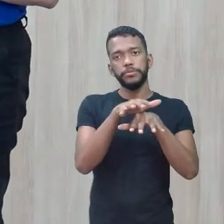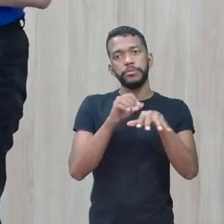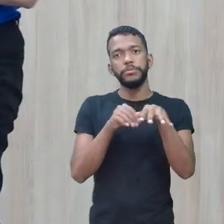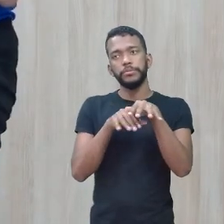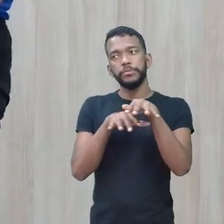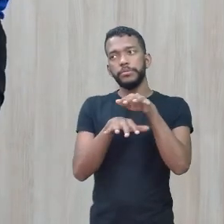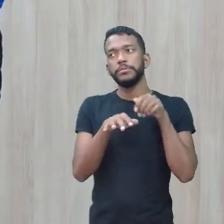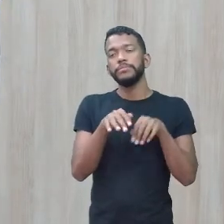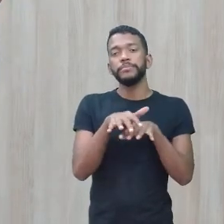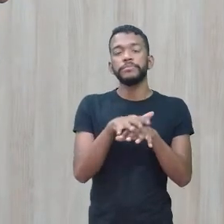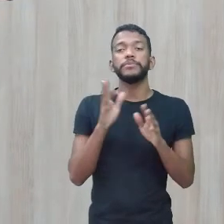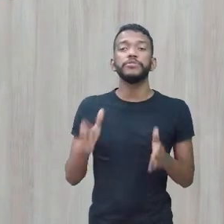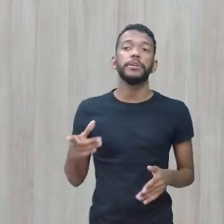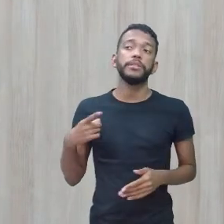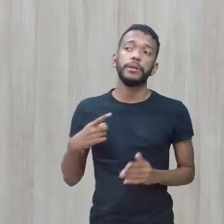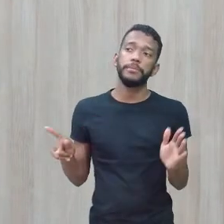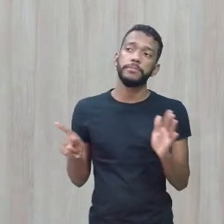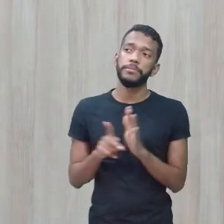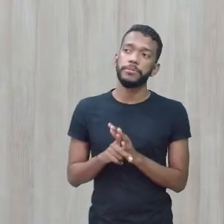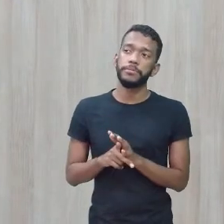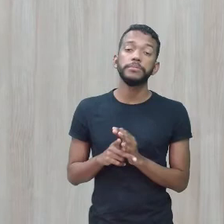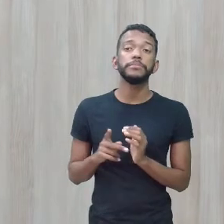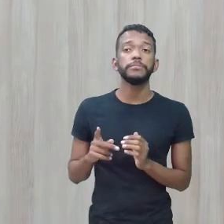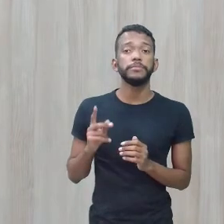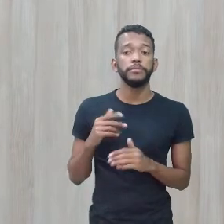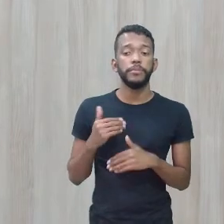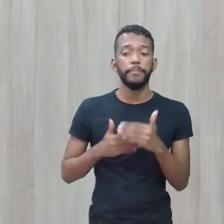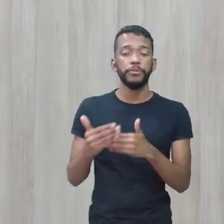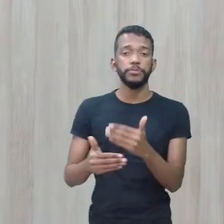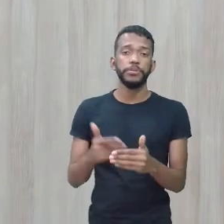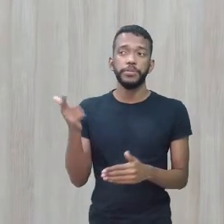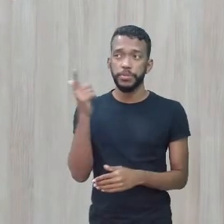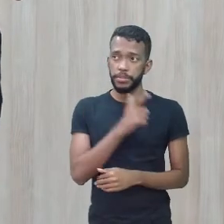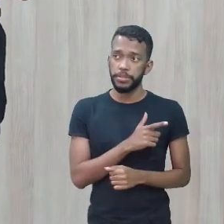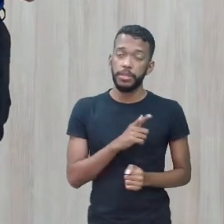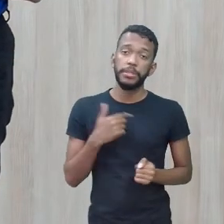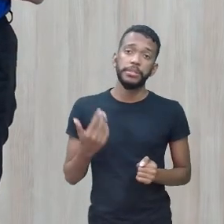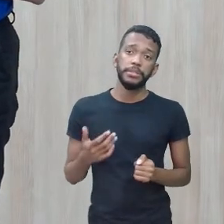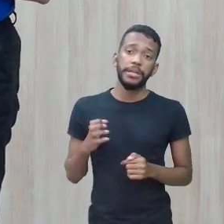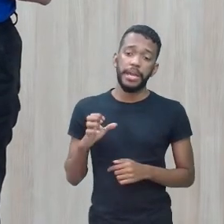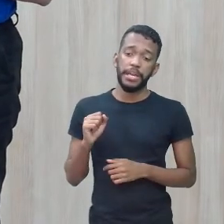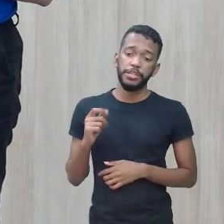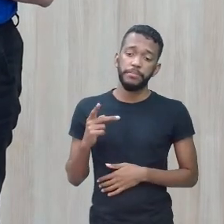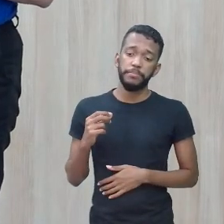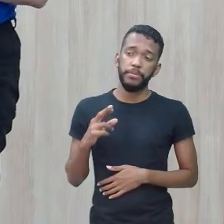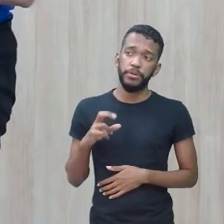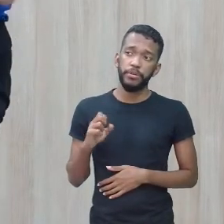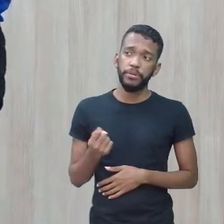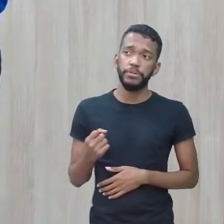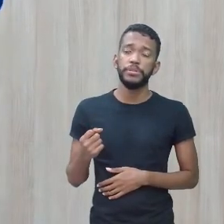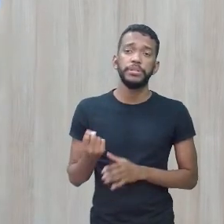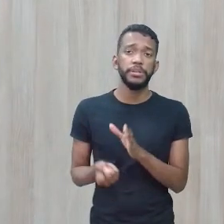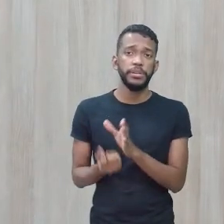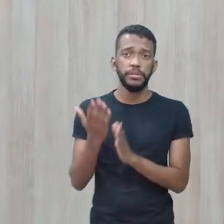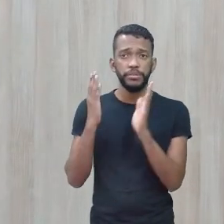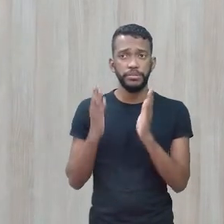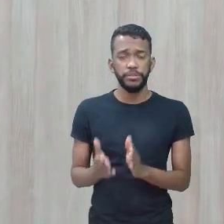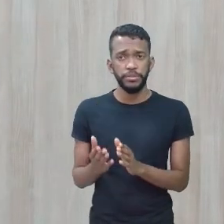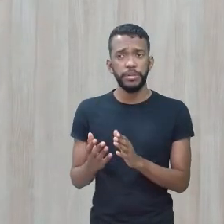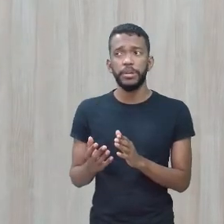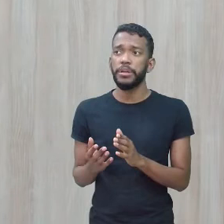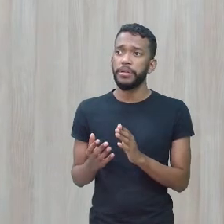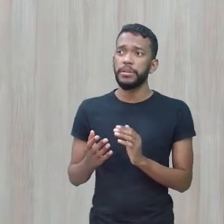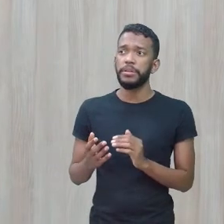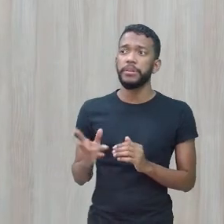cria são unidades que vão reproduzir. Então, esses esporos que ele criou com as unidades